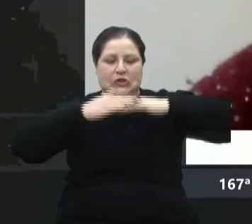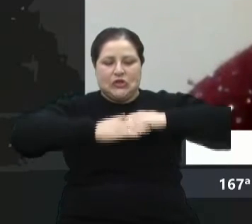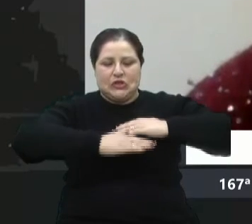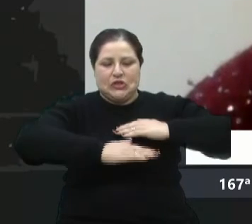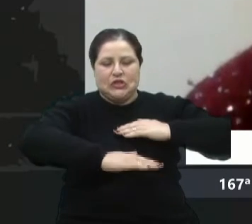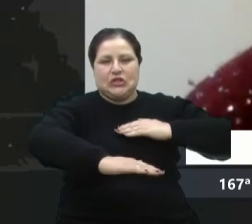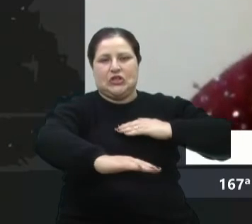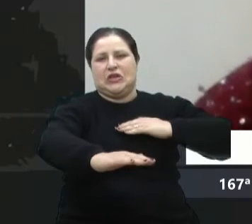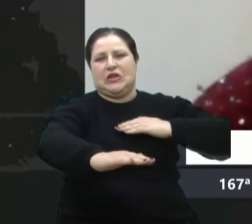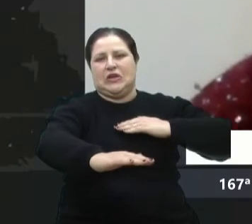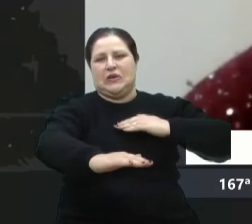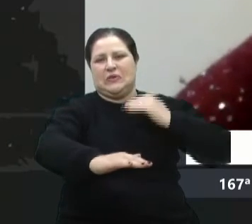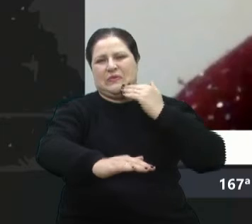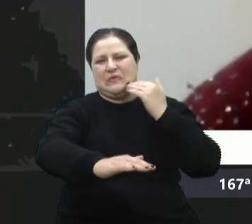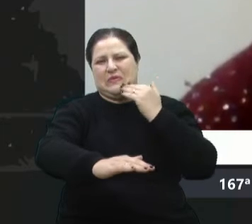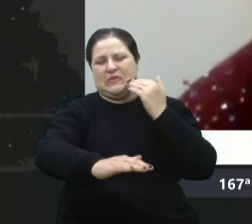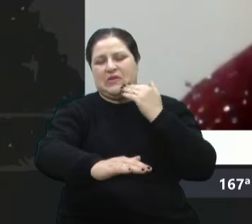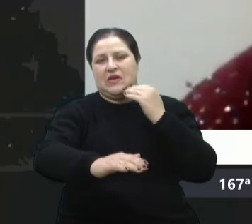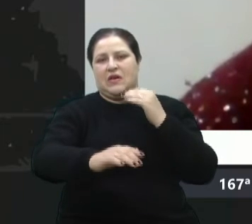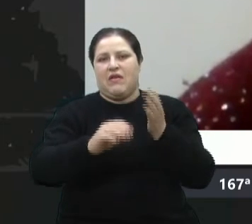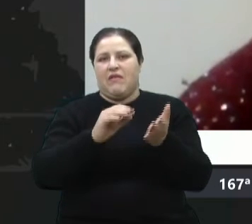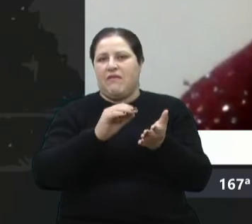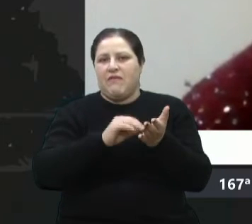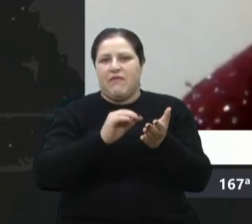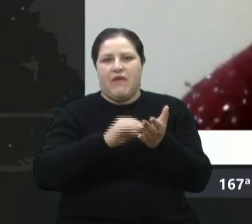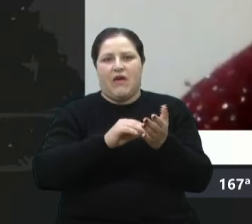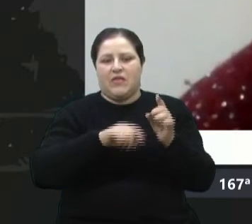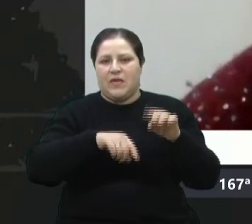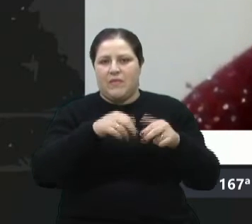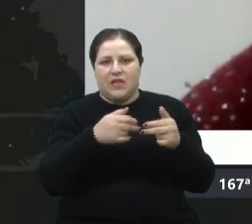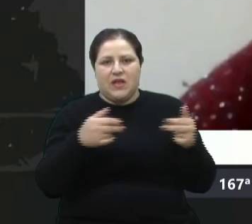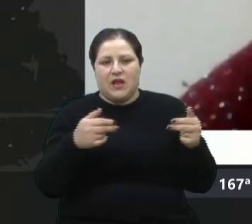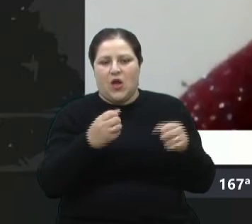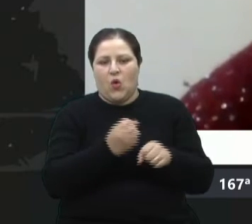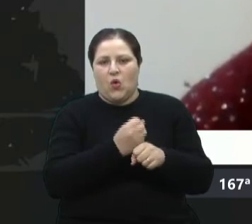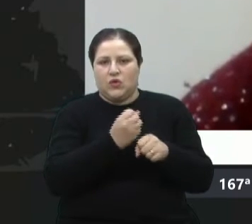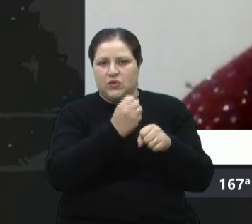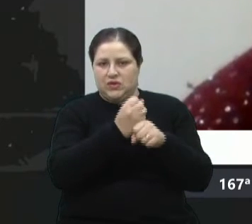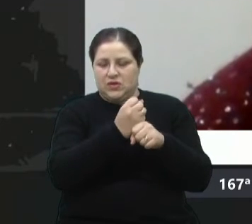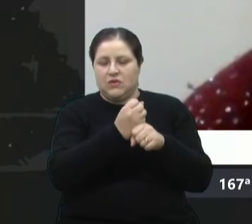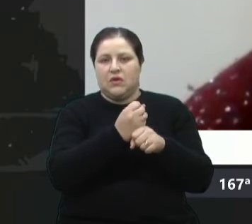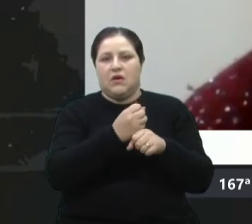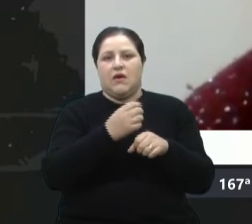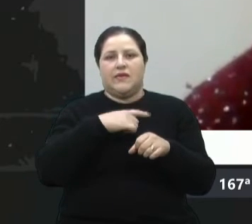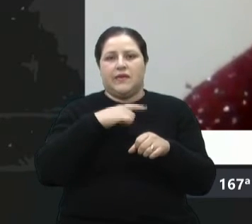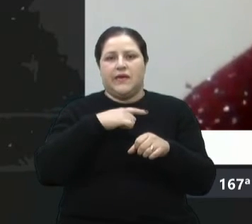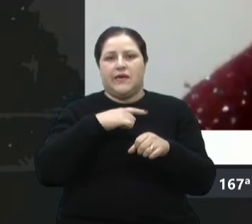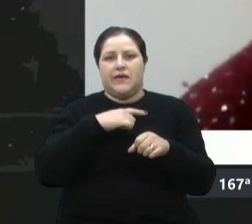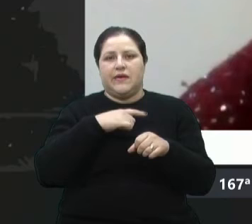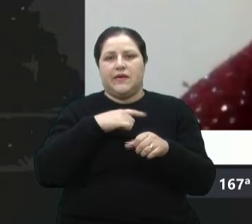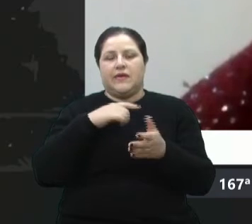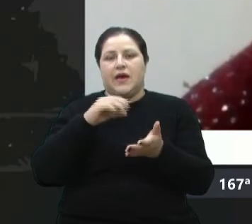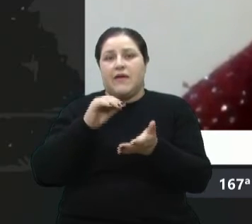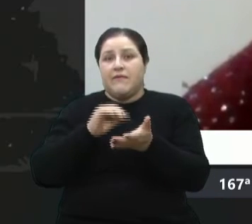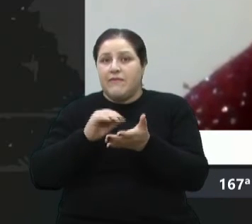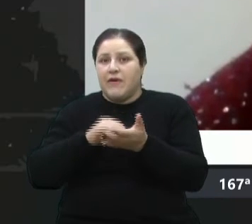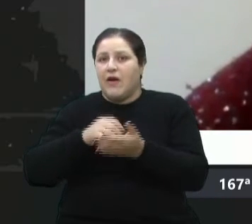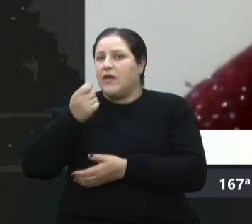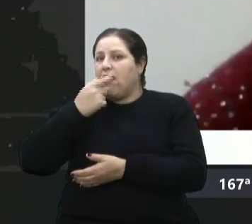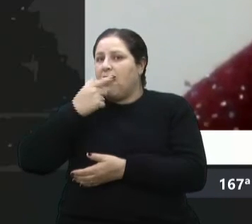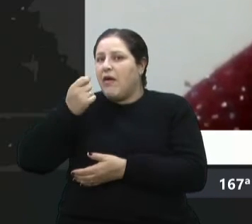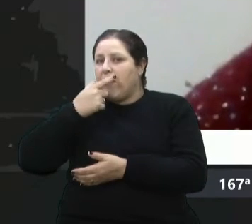sem questão de material de construção. Além disso, além da questão de medicação que está